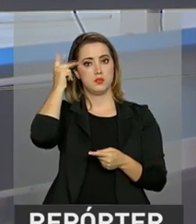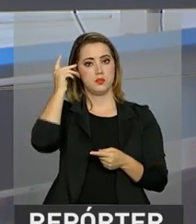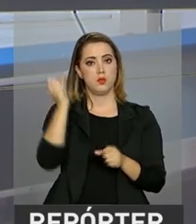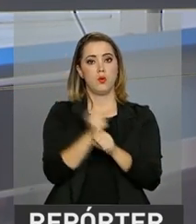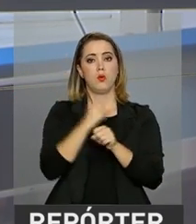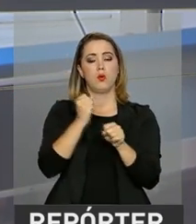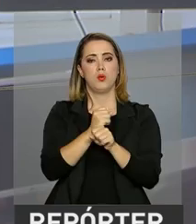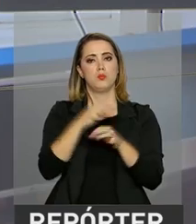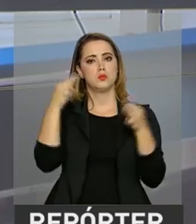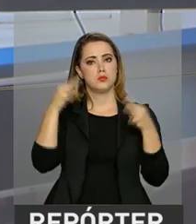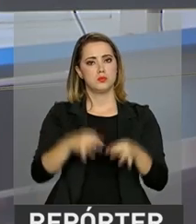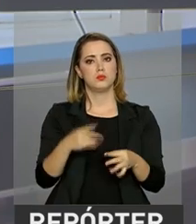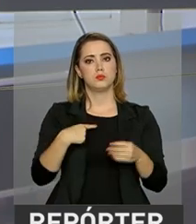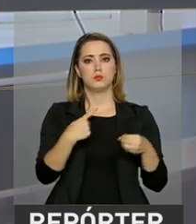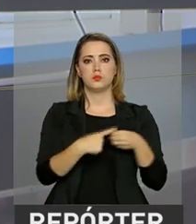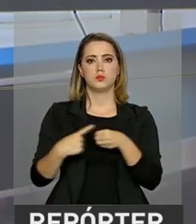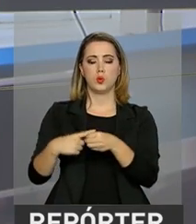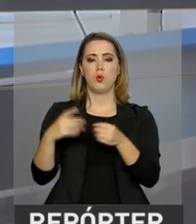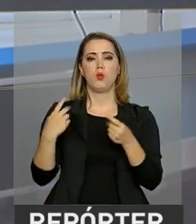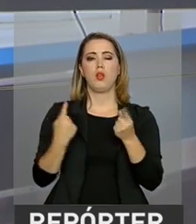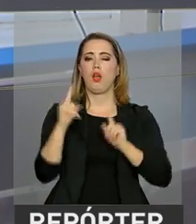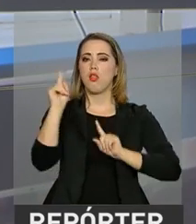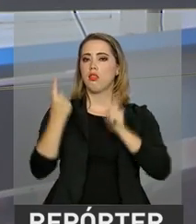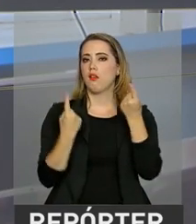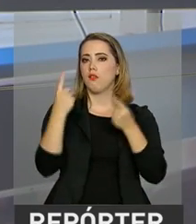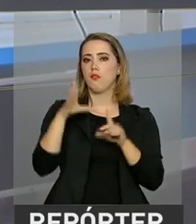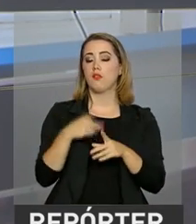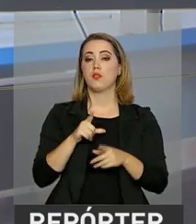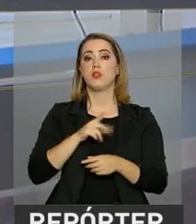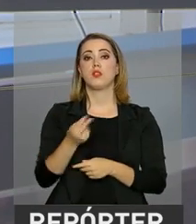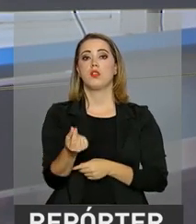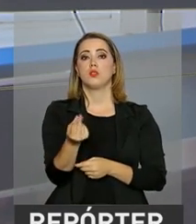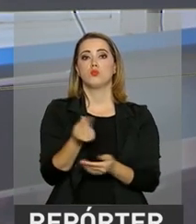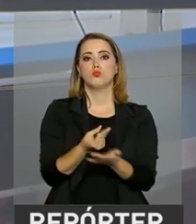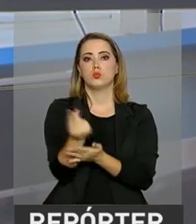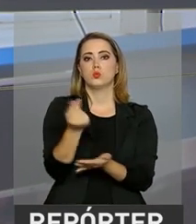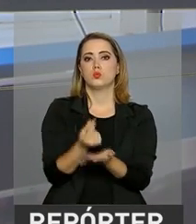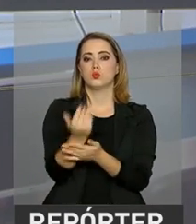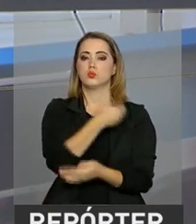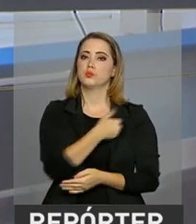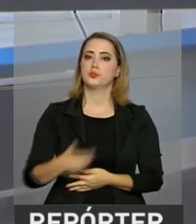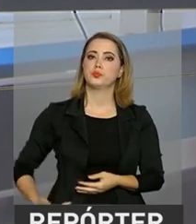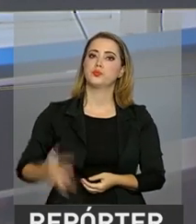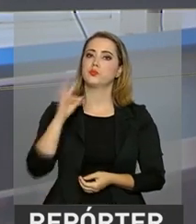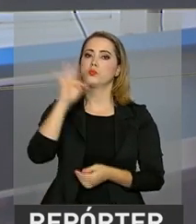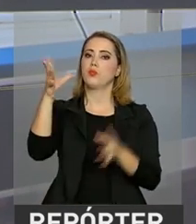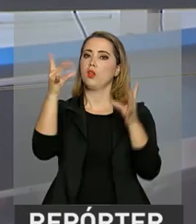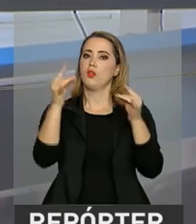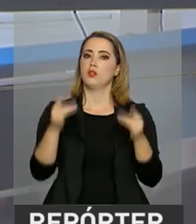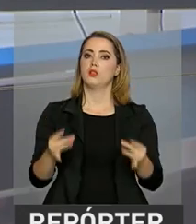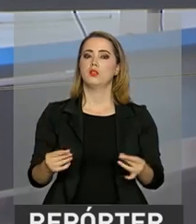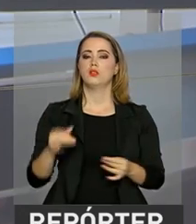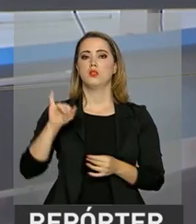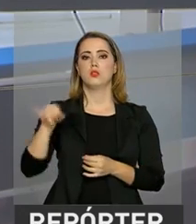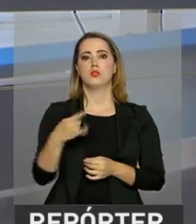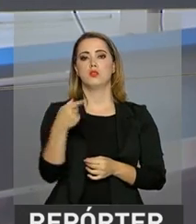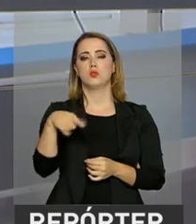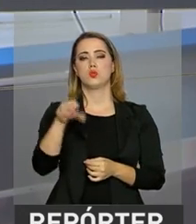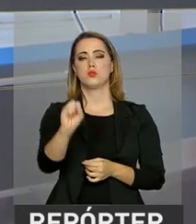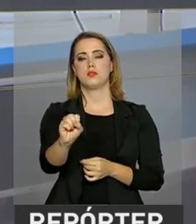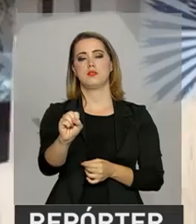cidade como destino de carnaval e que contam com investimentos do governo federal os detalhes com o repórter José